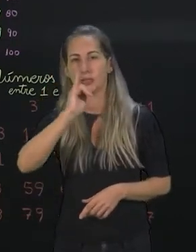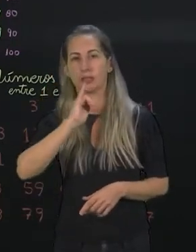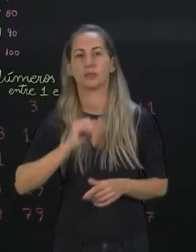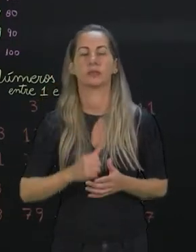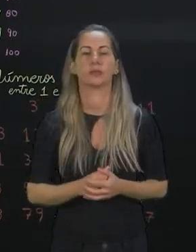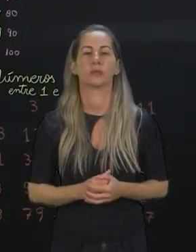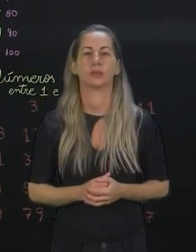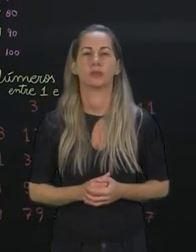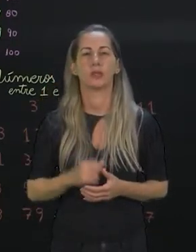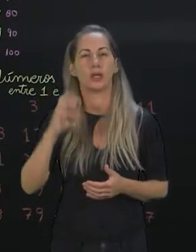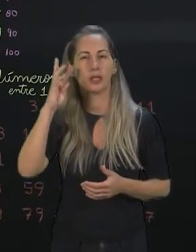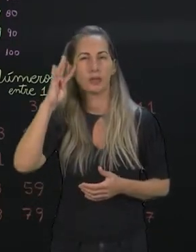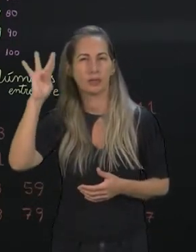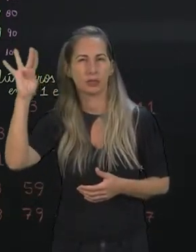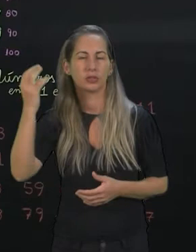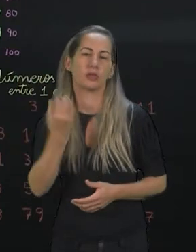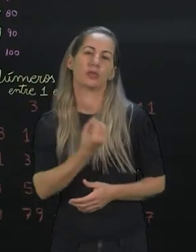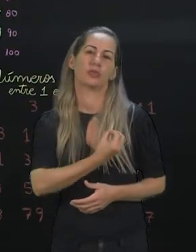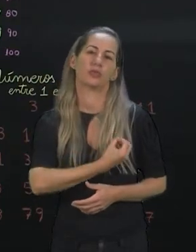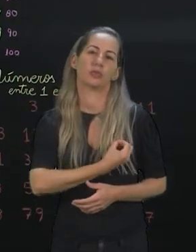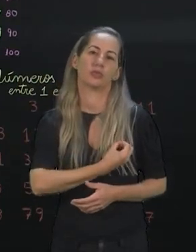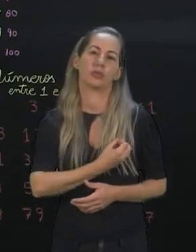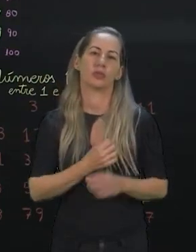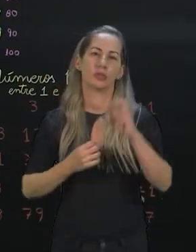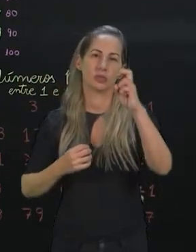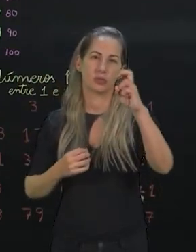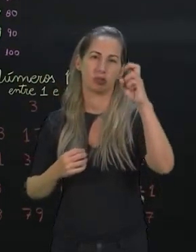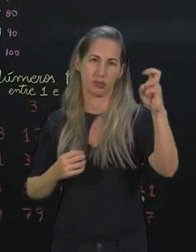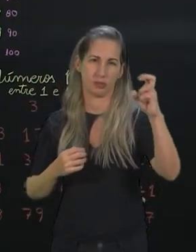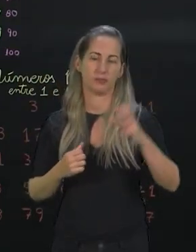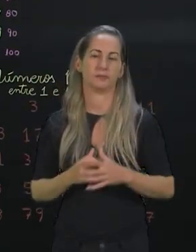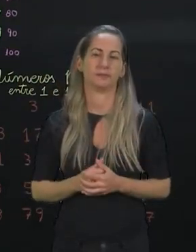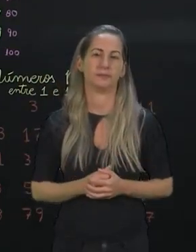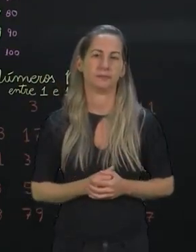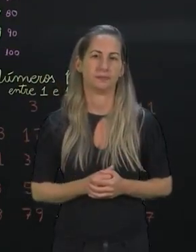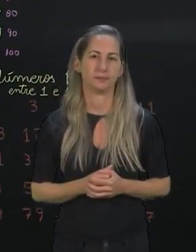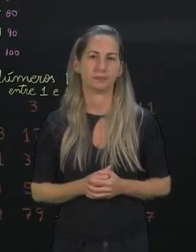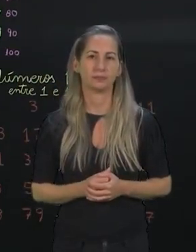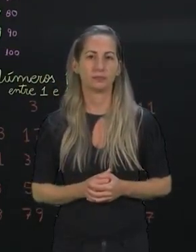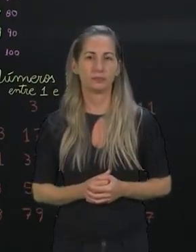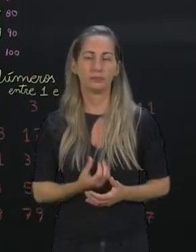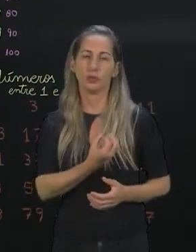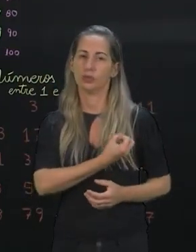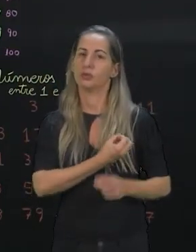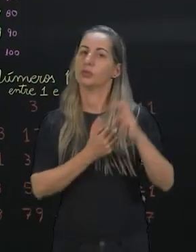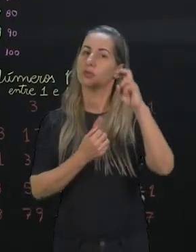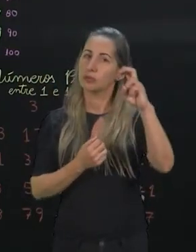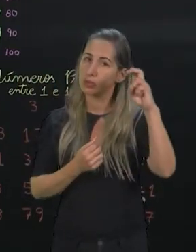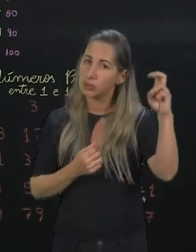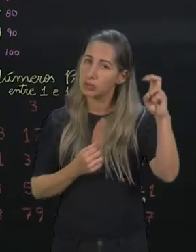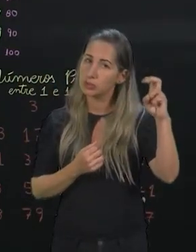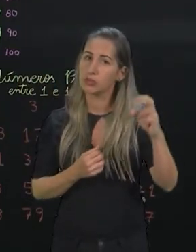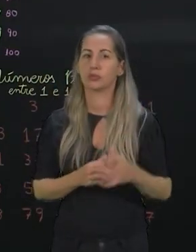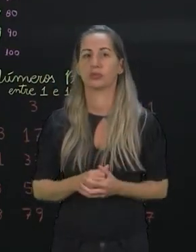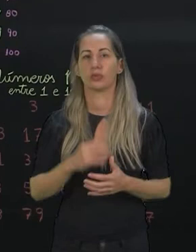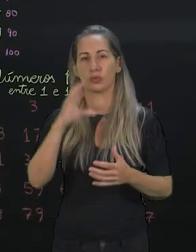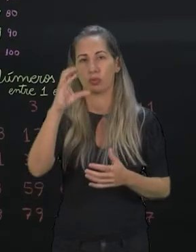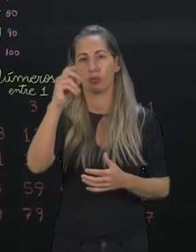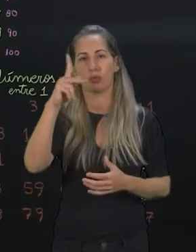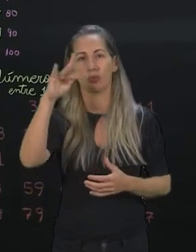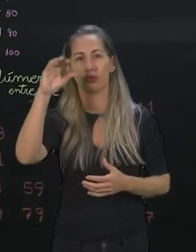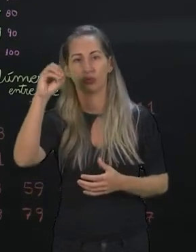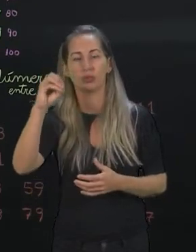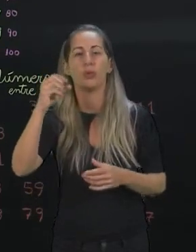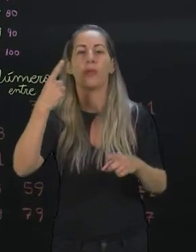então, vamos imaginar aqui o número 55, tá? O número 55, ele é um número composto.